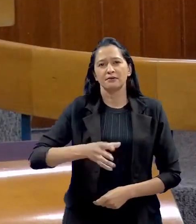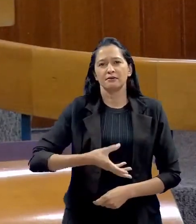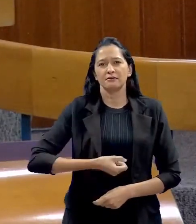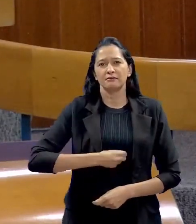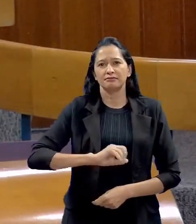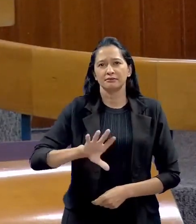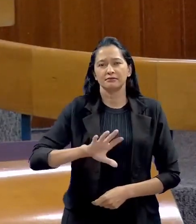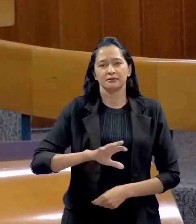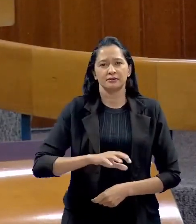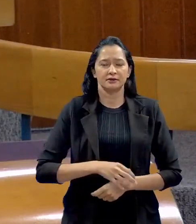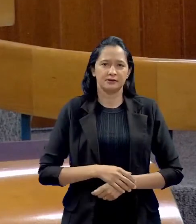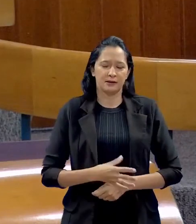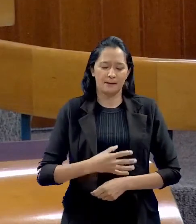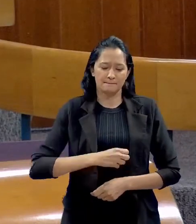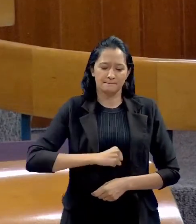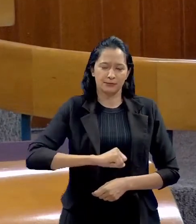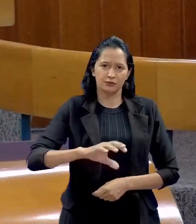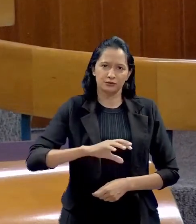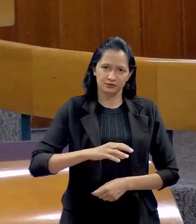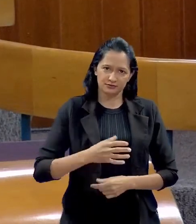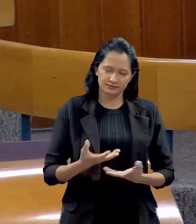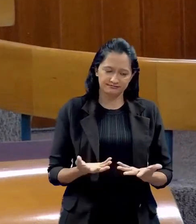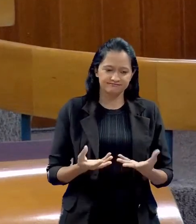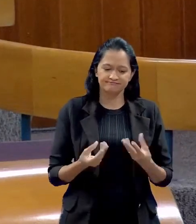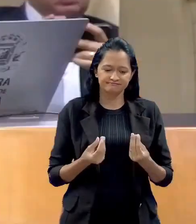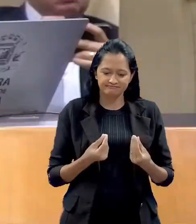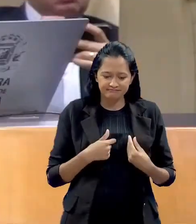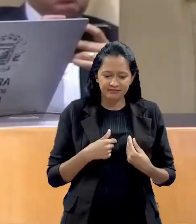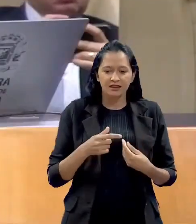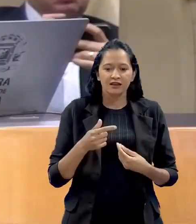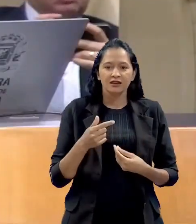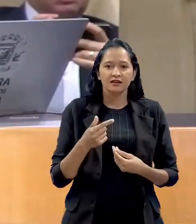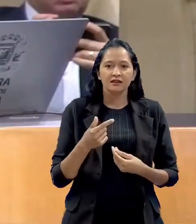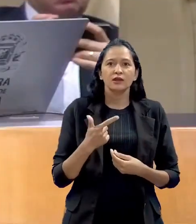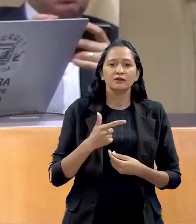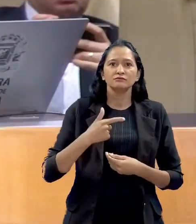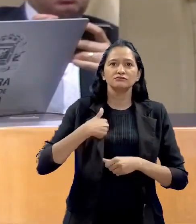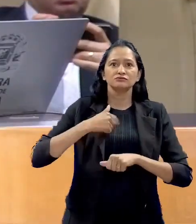indignamente, sem direito à resposta.